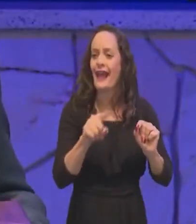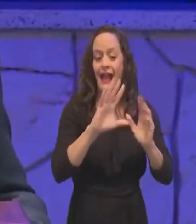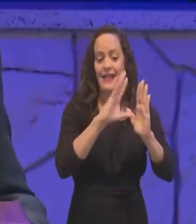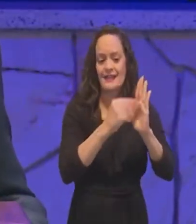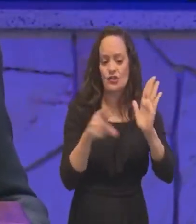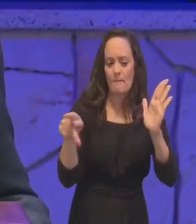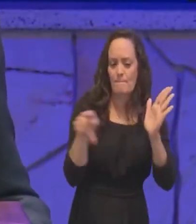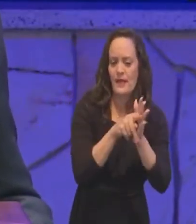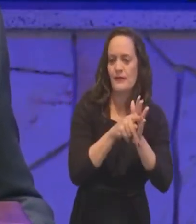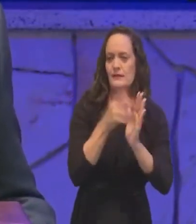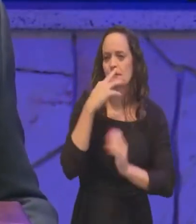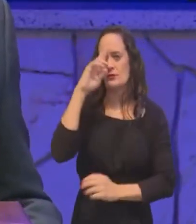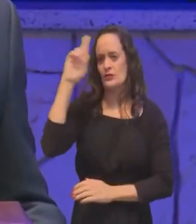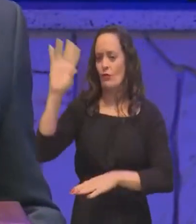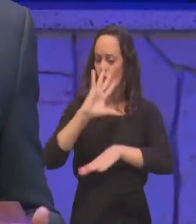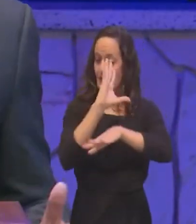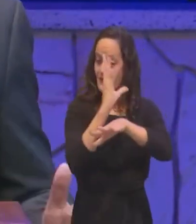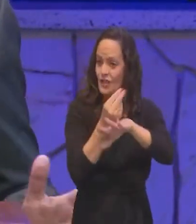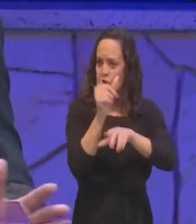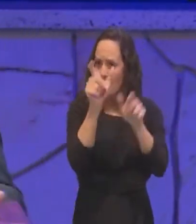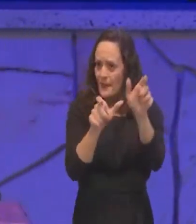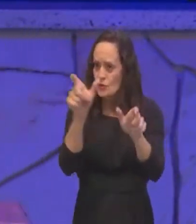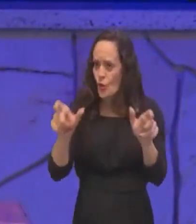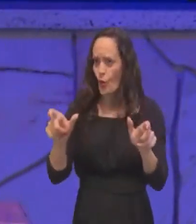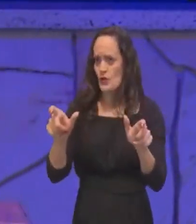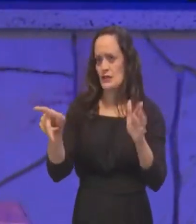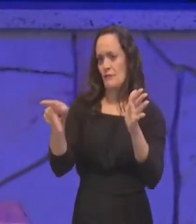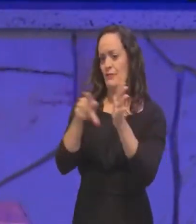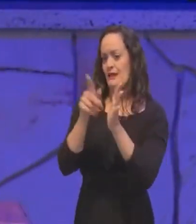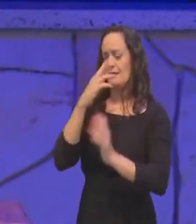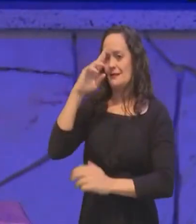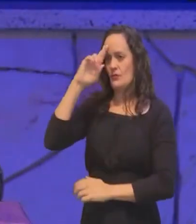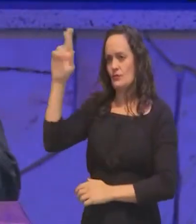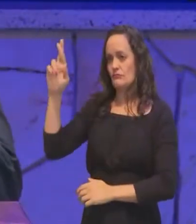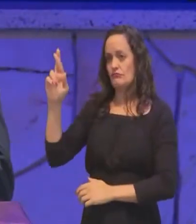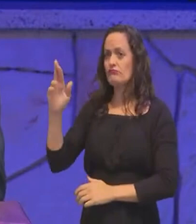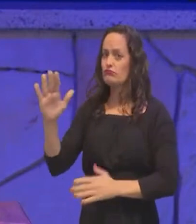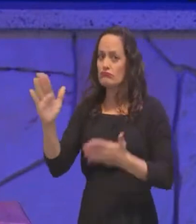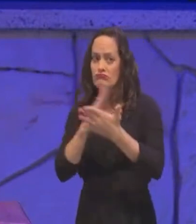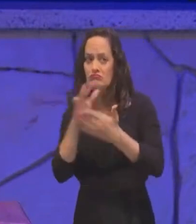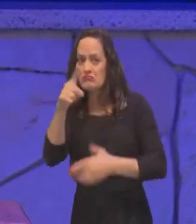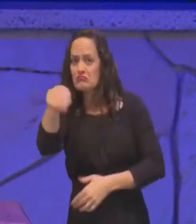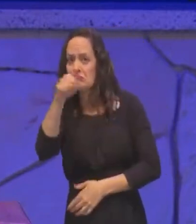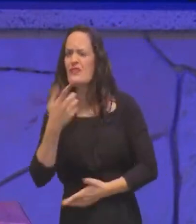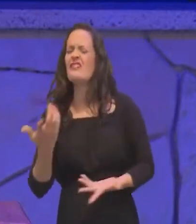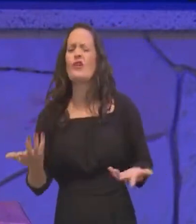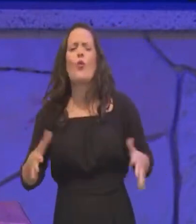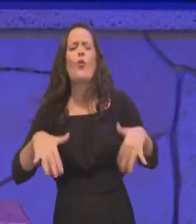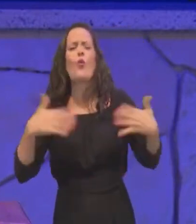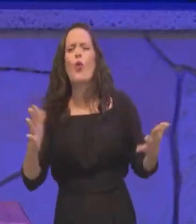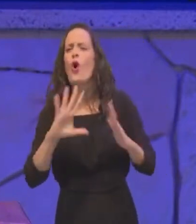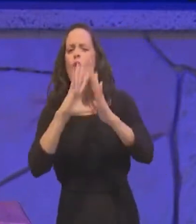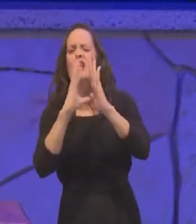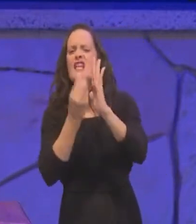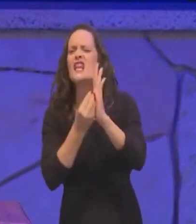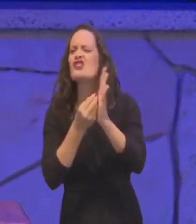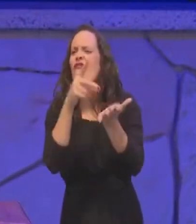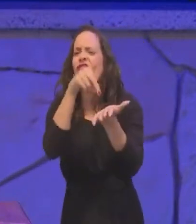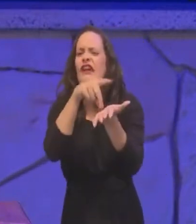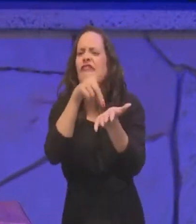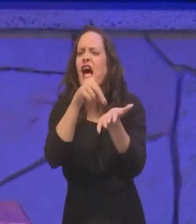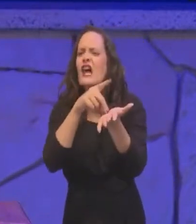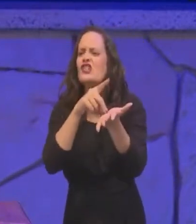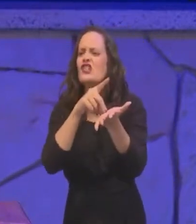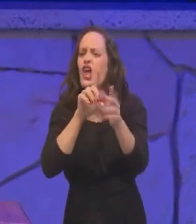ele. E esta é uma pergunta que muitos fazem hoje: qual é a igreja verdadeira? Qual a